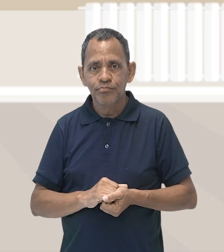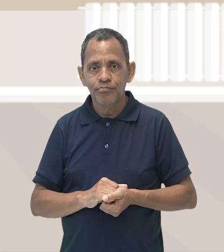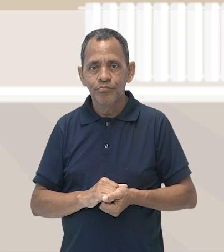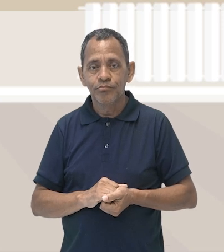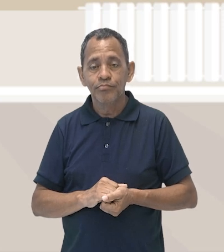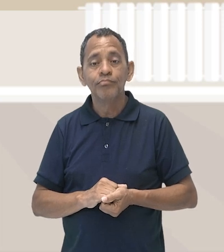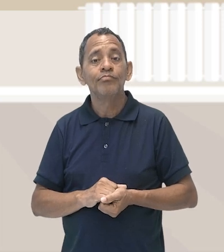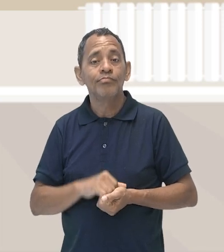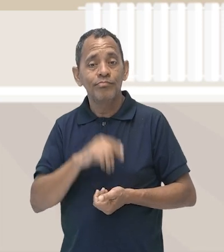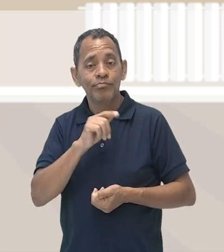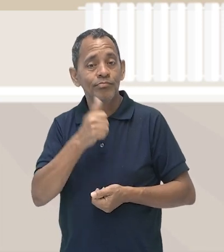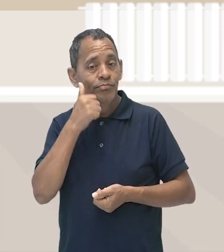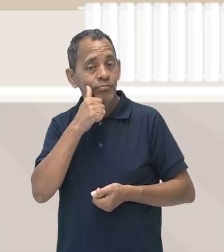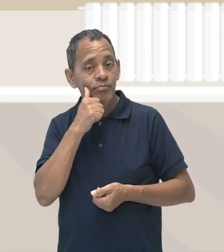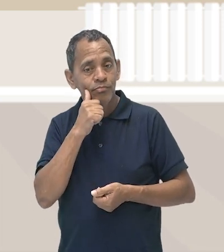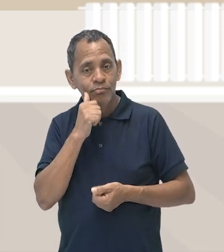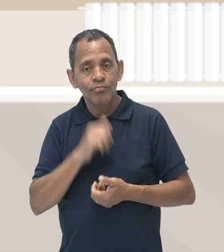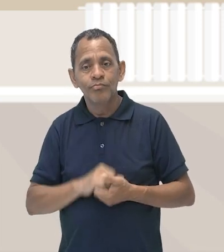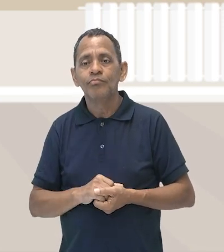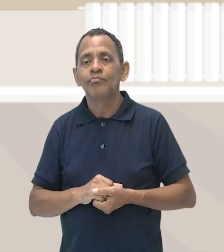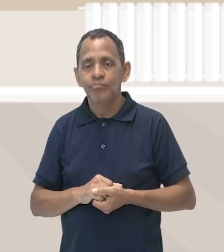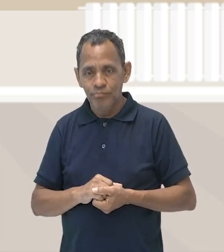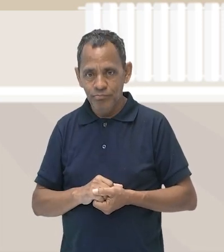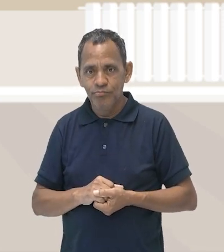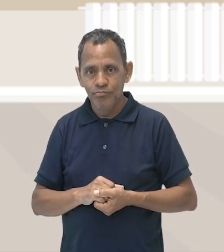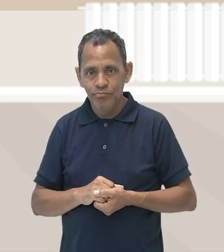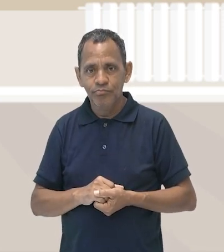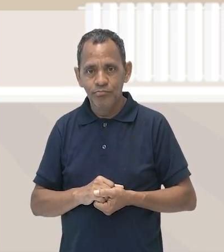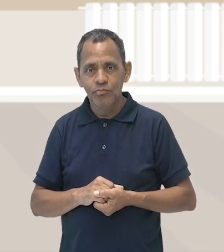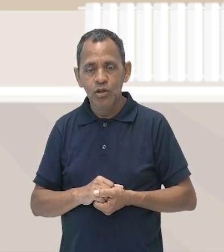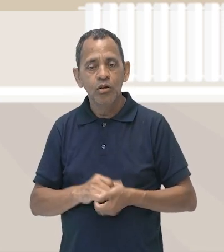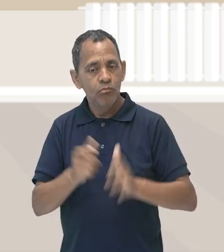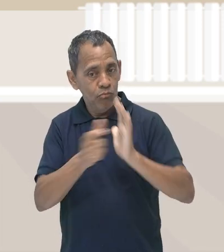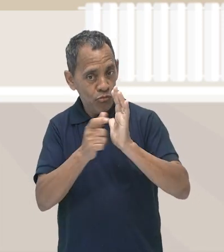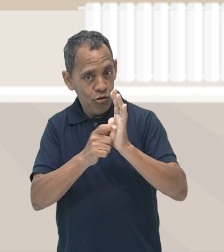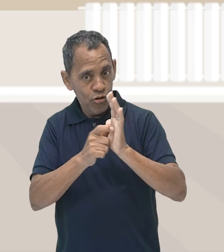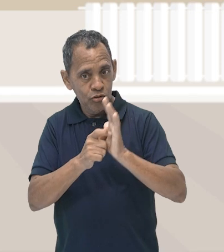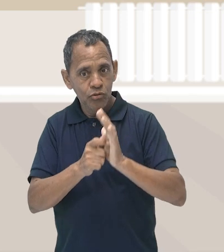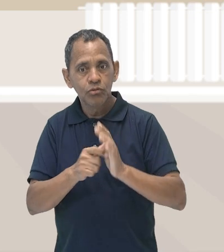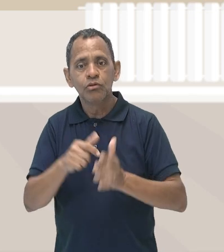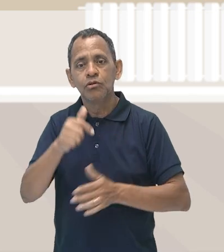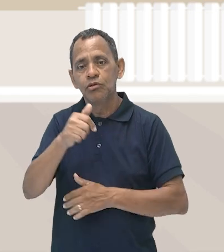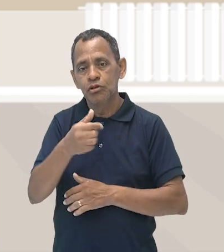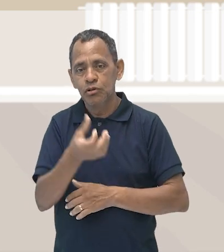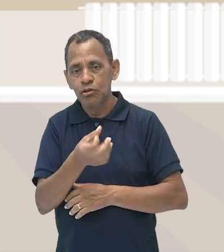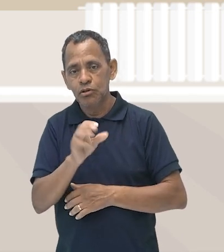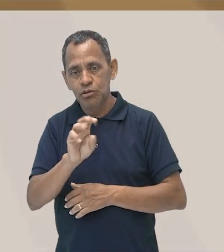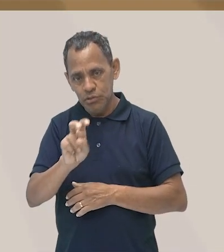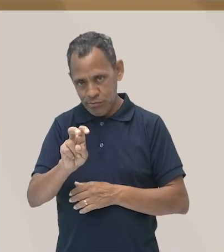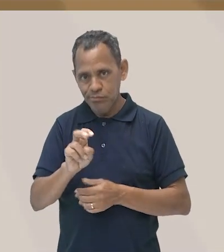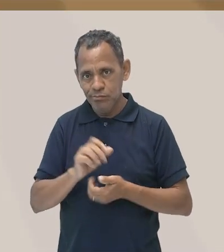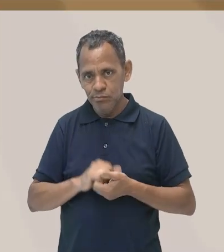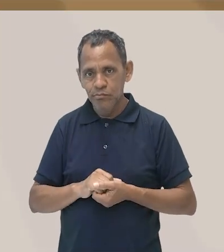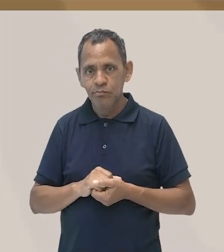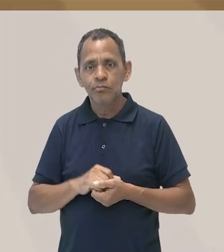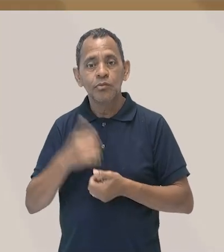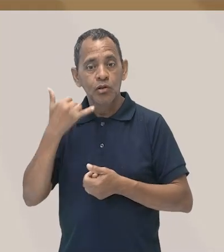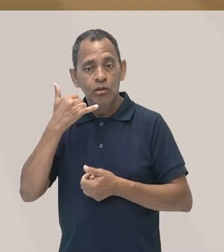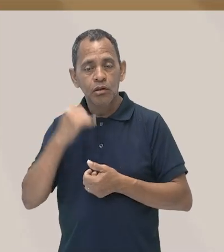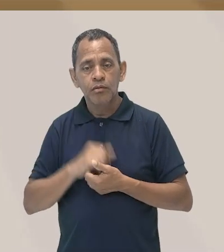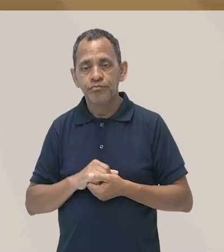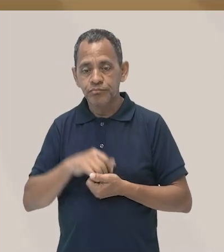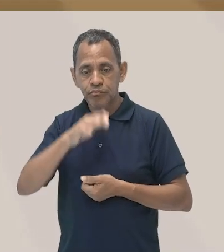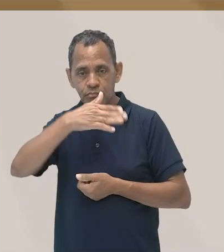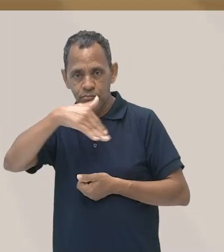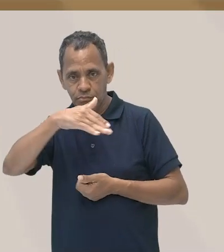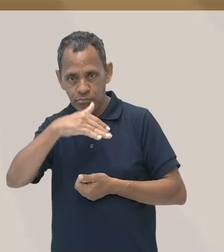Sofia quer instalar um aplicativo de 365 megabytes em seu celular. O espaço de